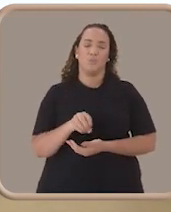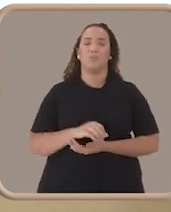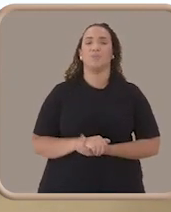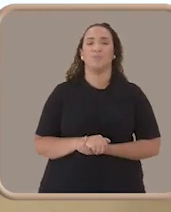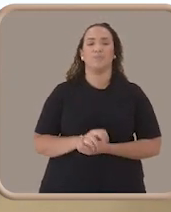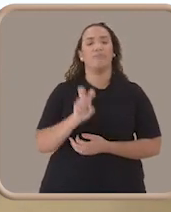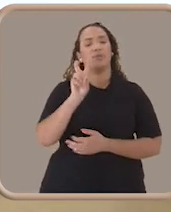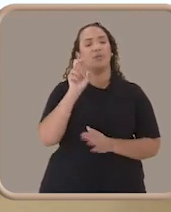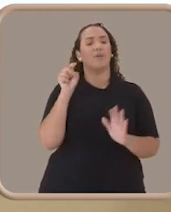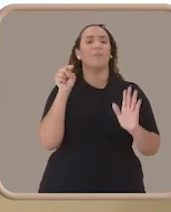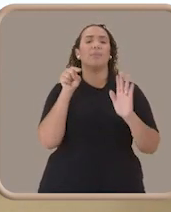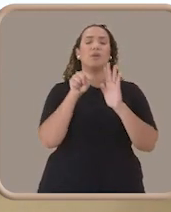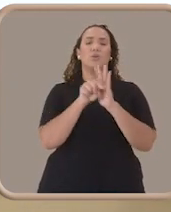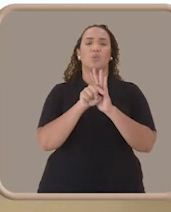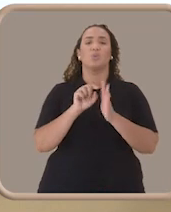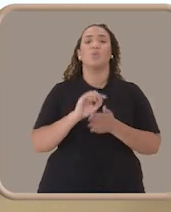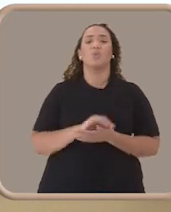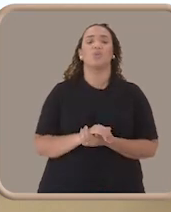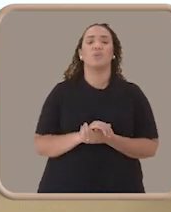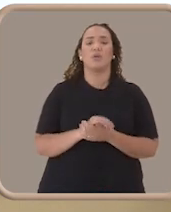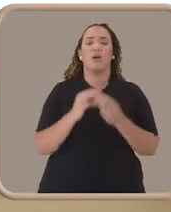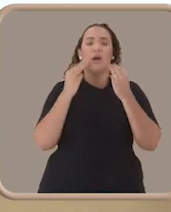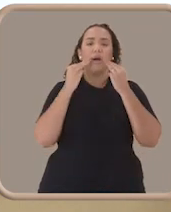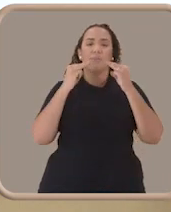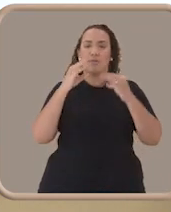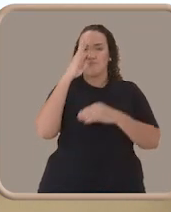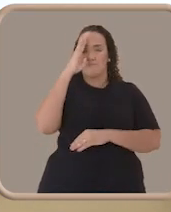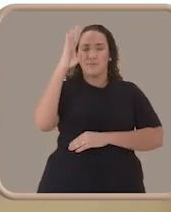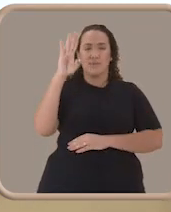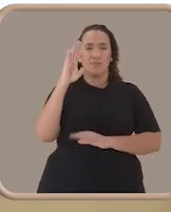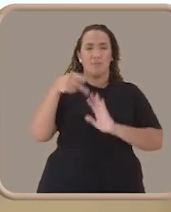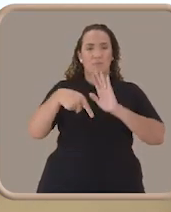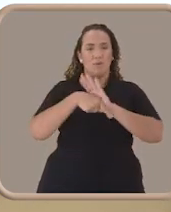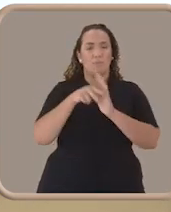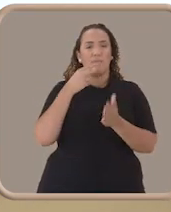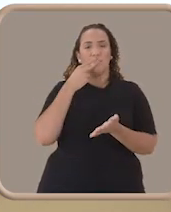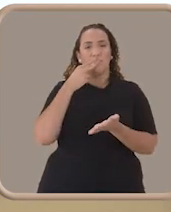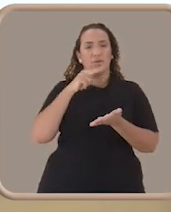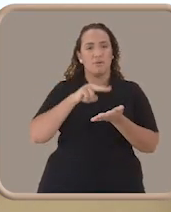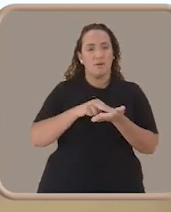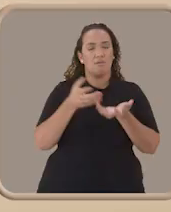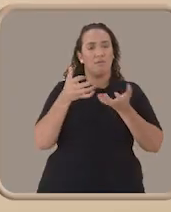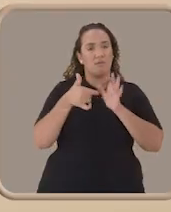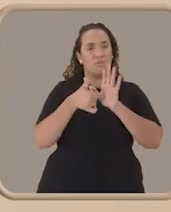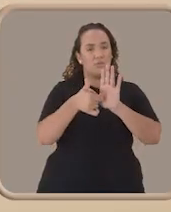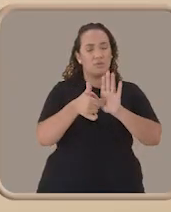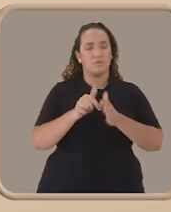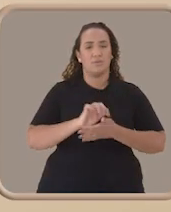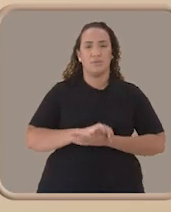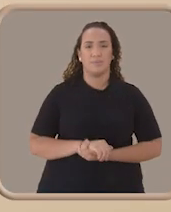Questão 5. Qual era a mensagem principal que essa carta desejava transmitir?